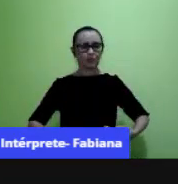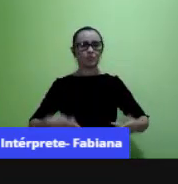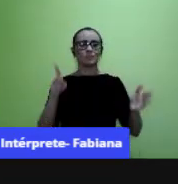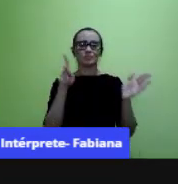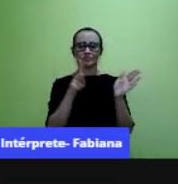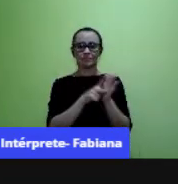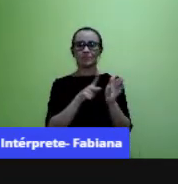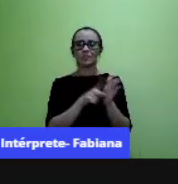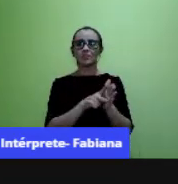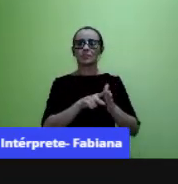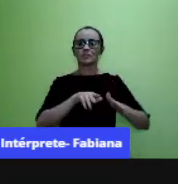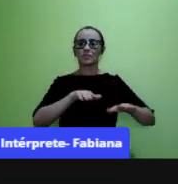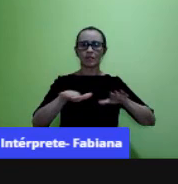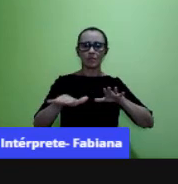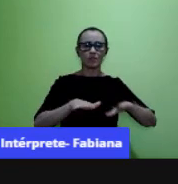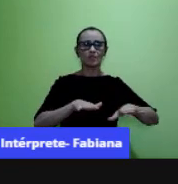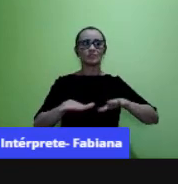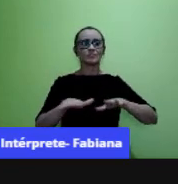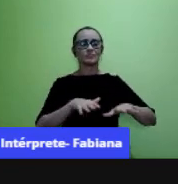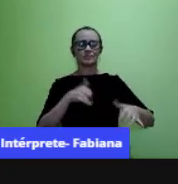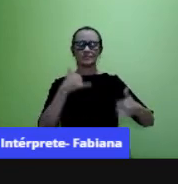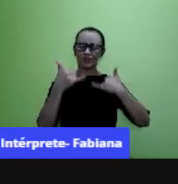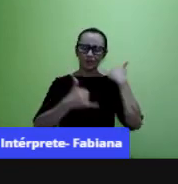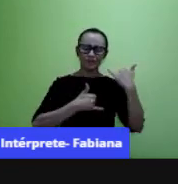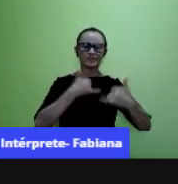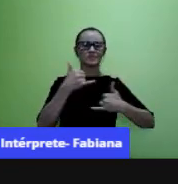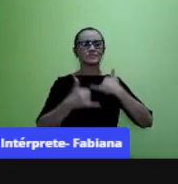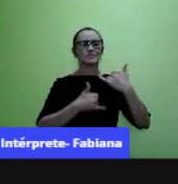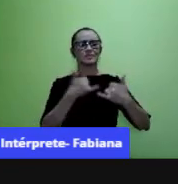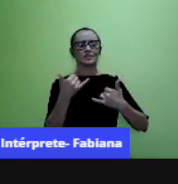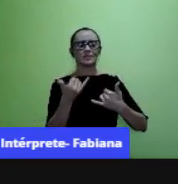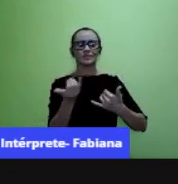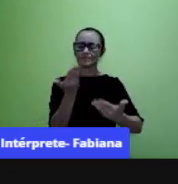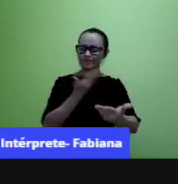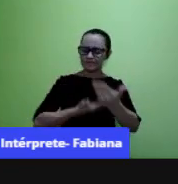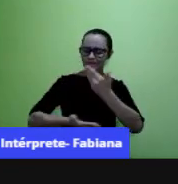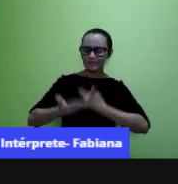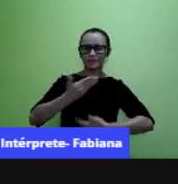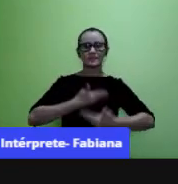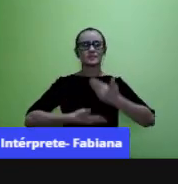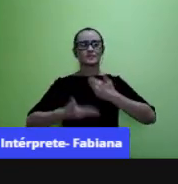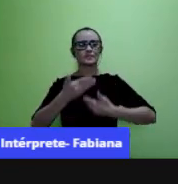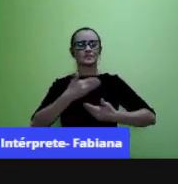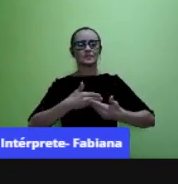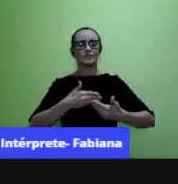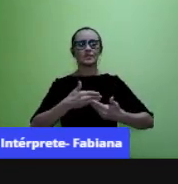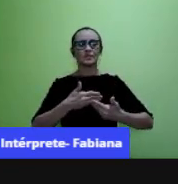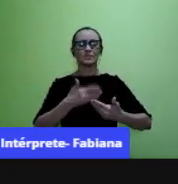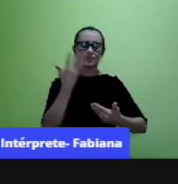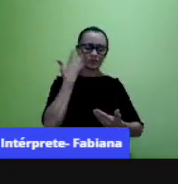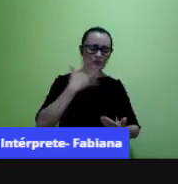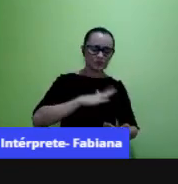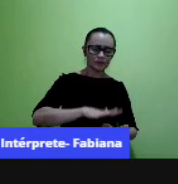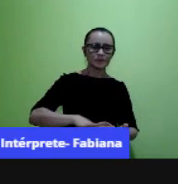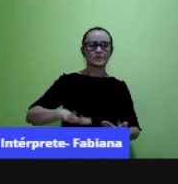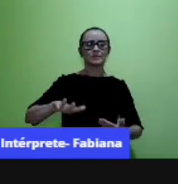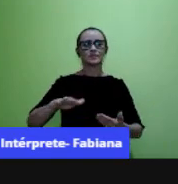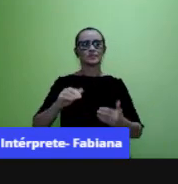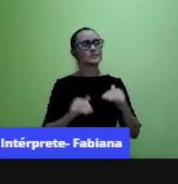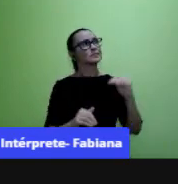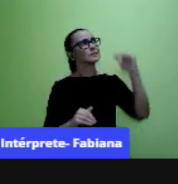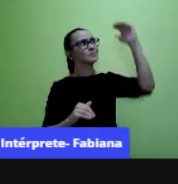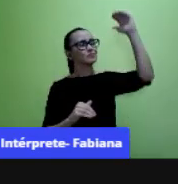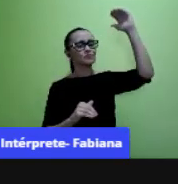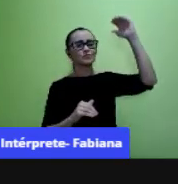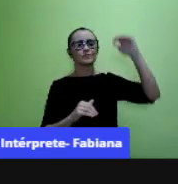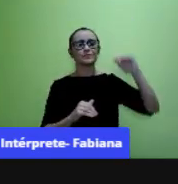movimento, ao brincar, ao socializar com outras crianças e com os adultos. Tudo isso é